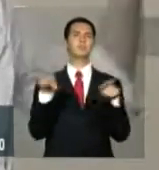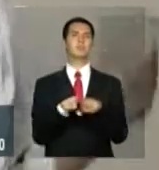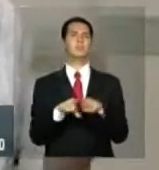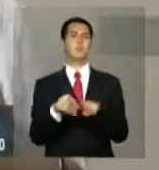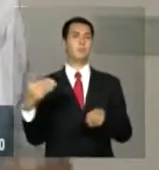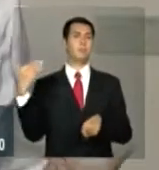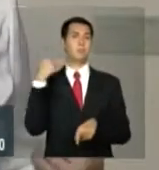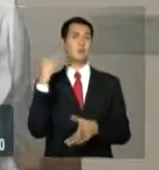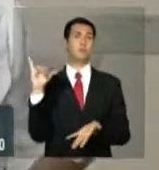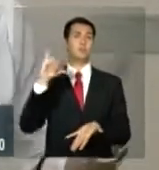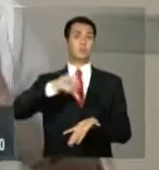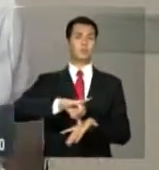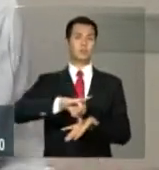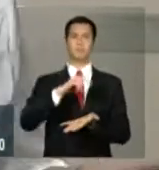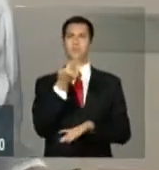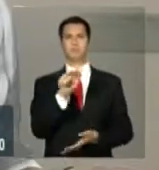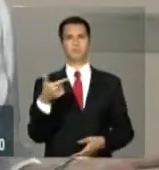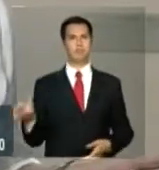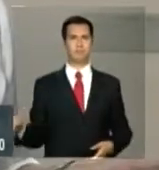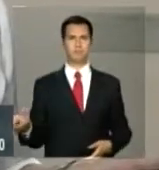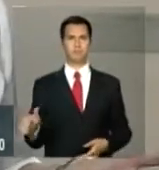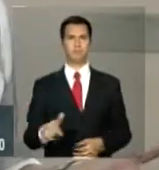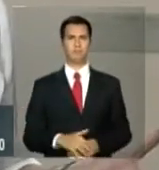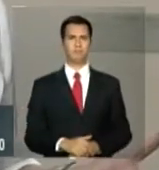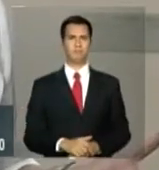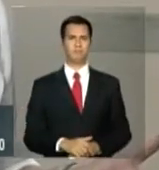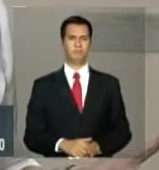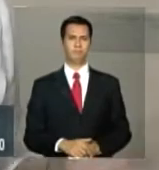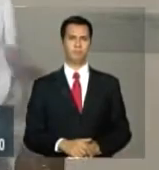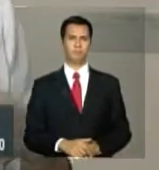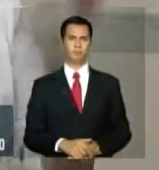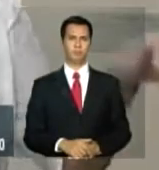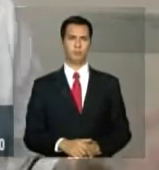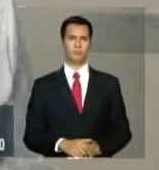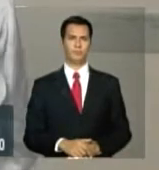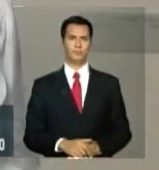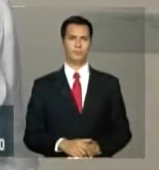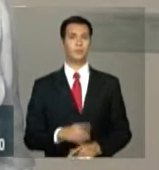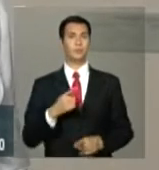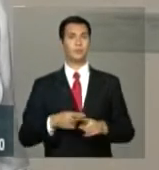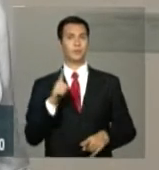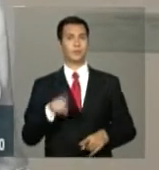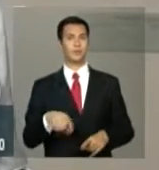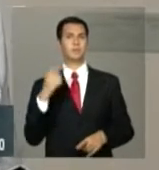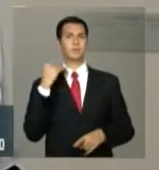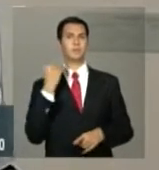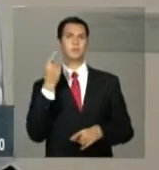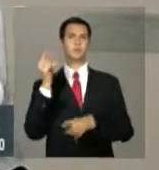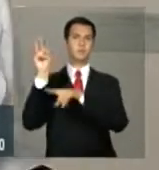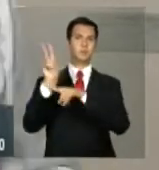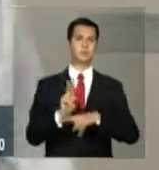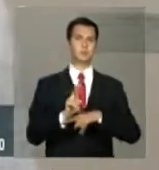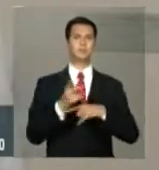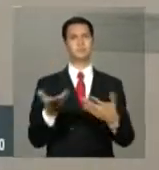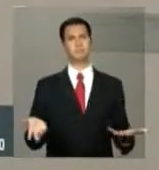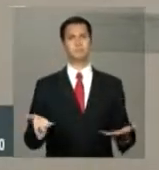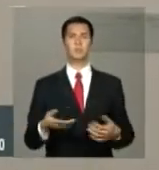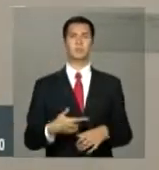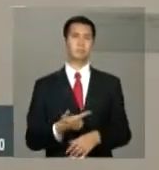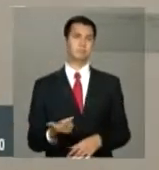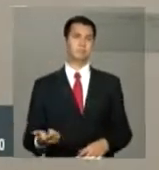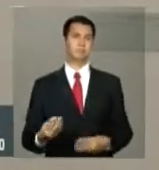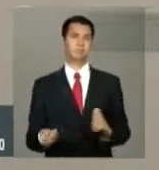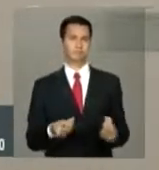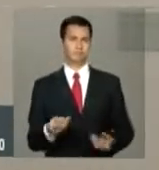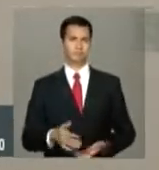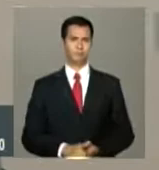com as funções que qualquer Banco Central Nacional tem, que é de ser emprestador em última instância. Ela deixou claro para a senhora que a linha dela ainda